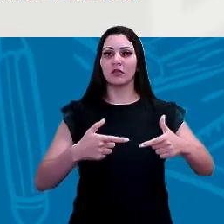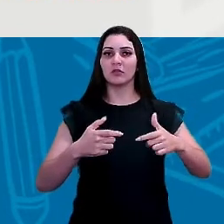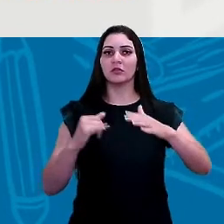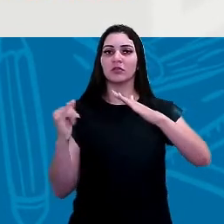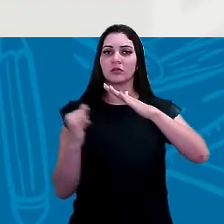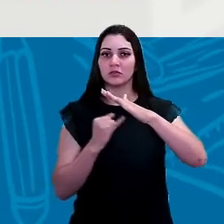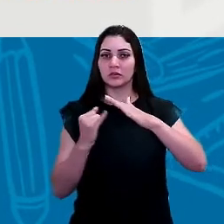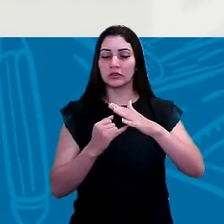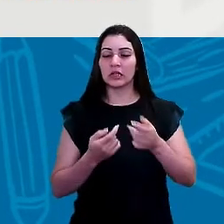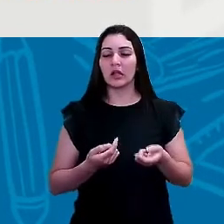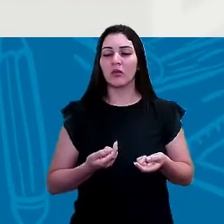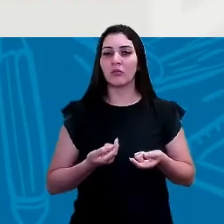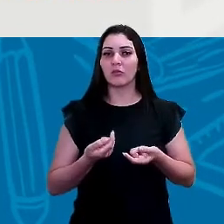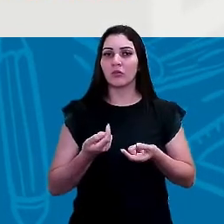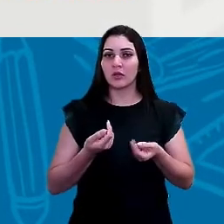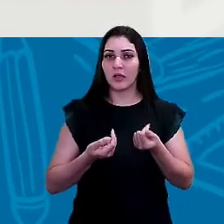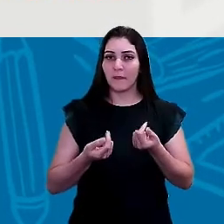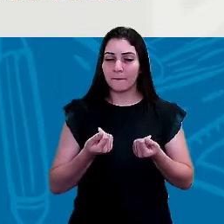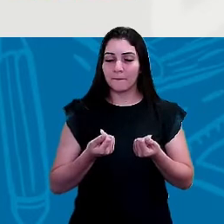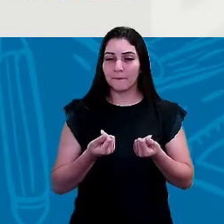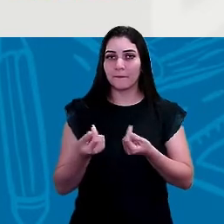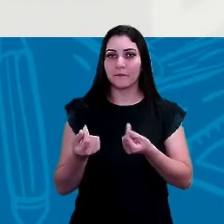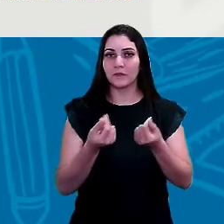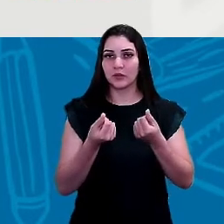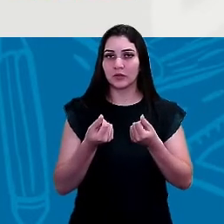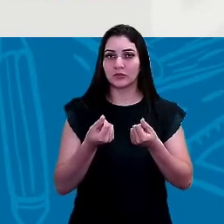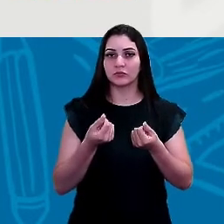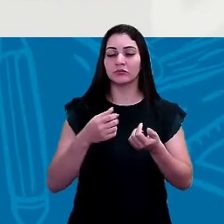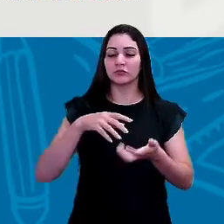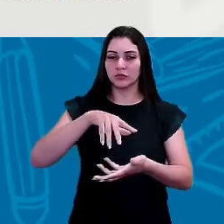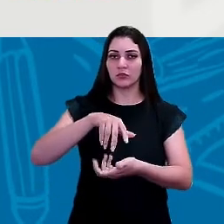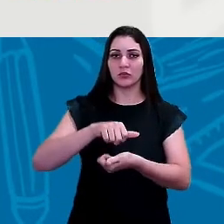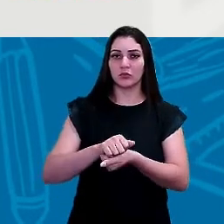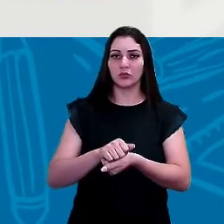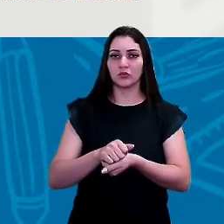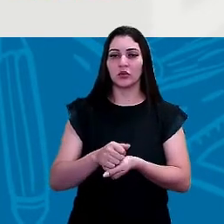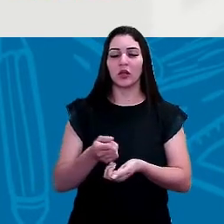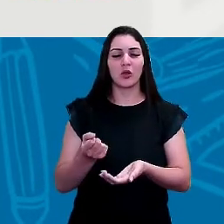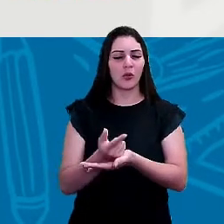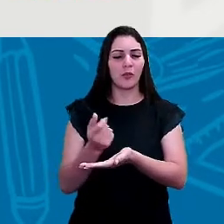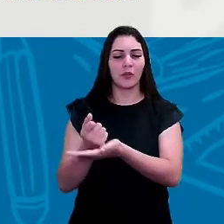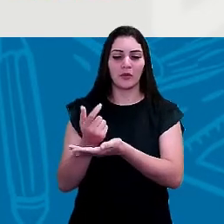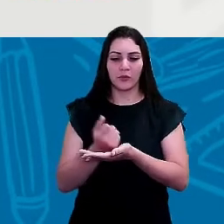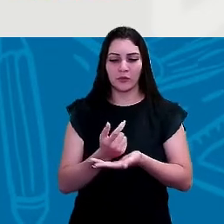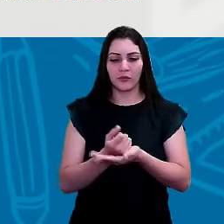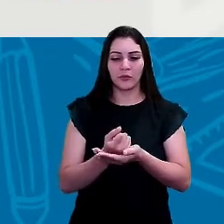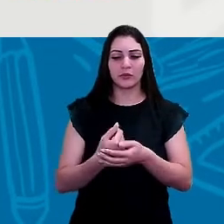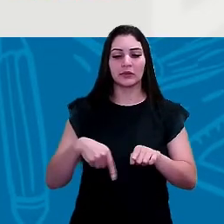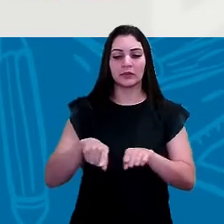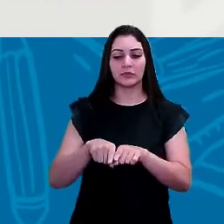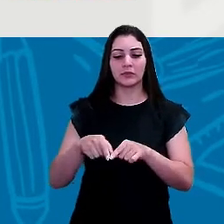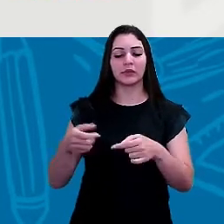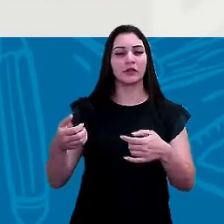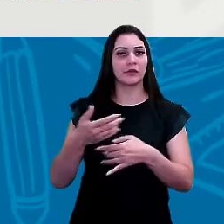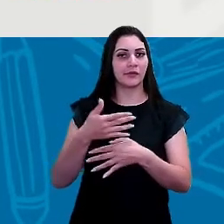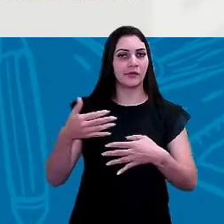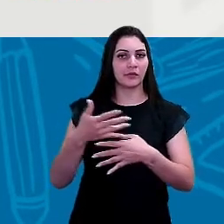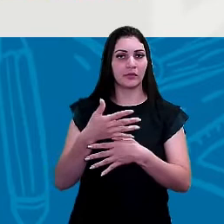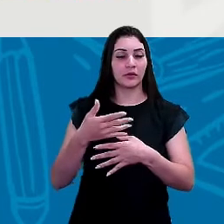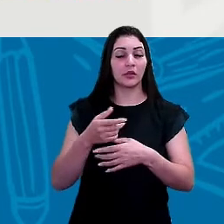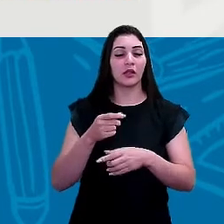capitalismo e à globalização, que é falando do consumismo, à urbanização, relacionada